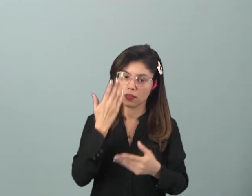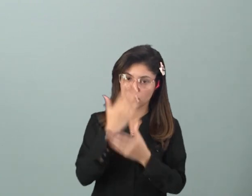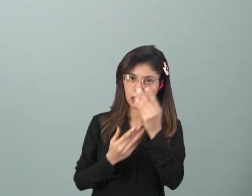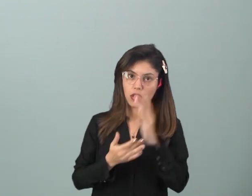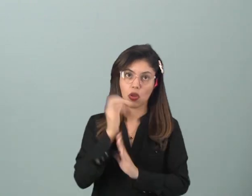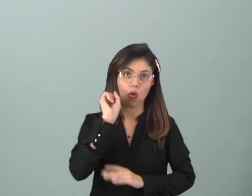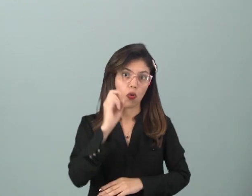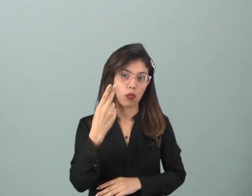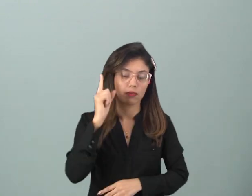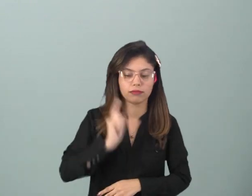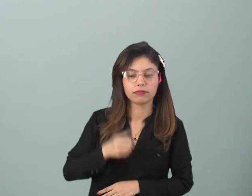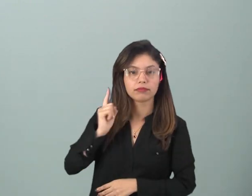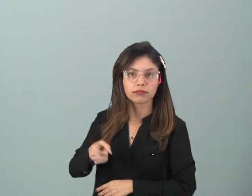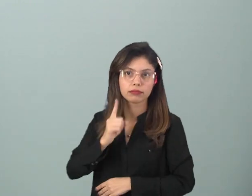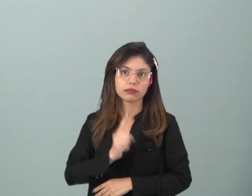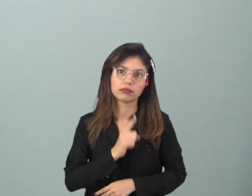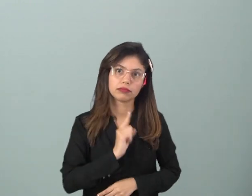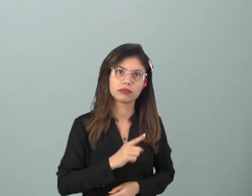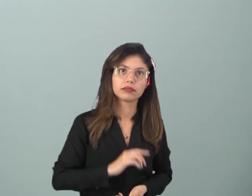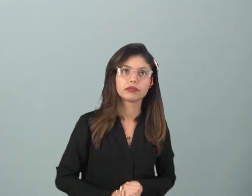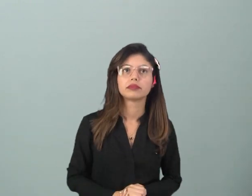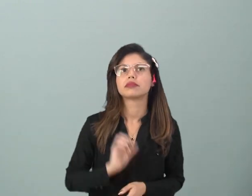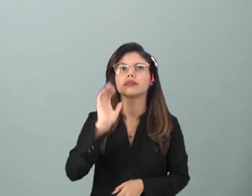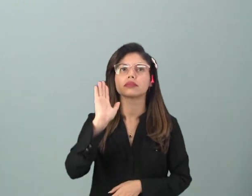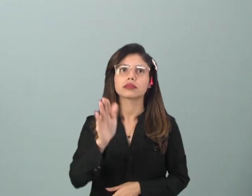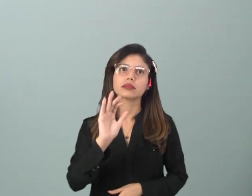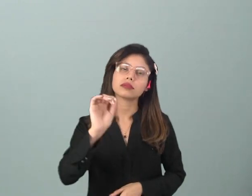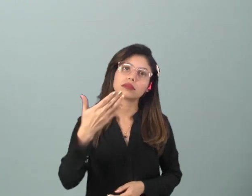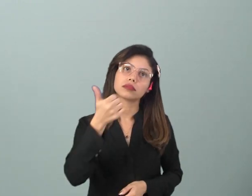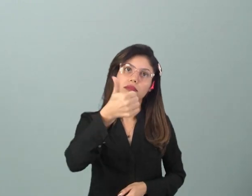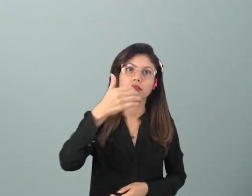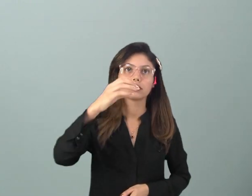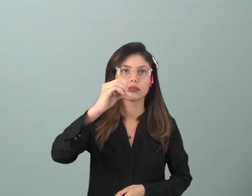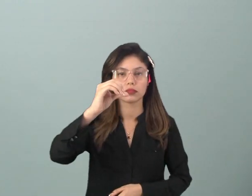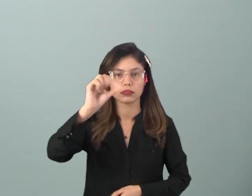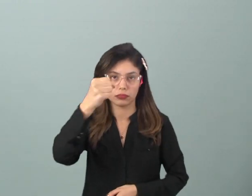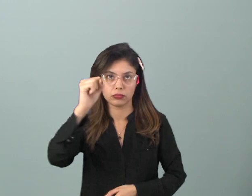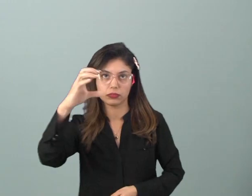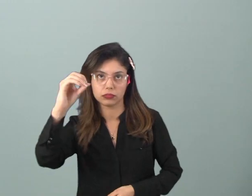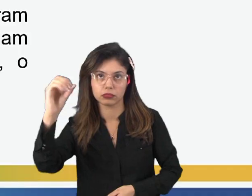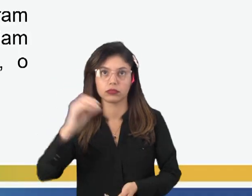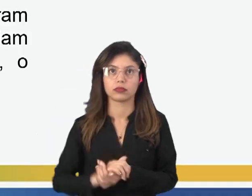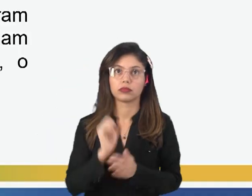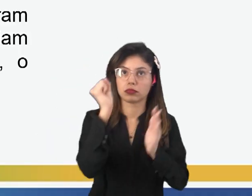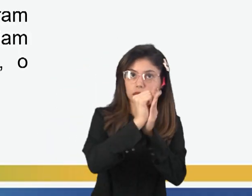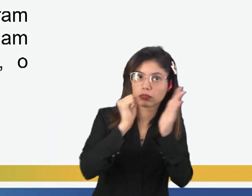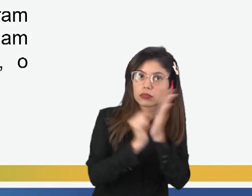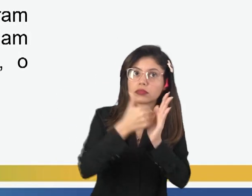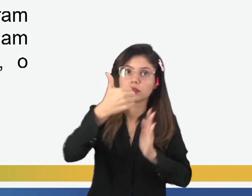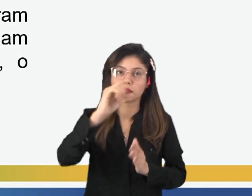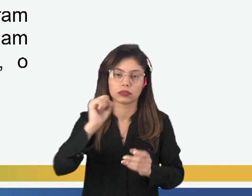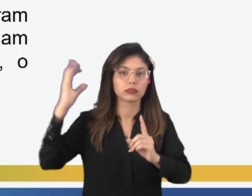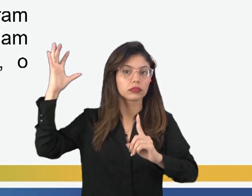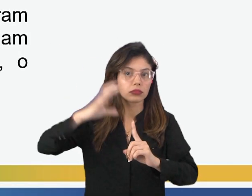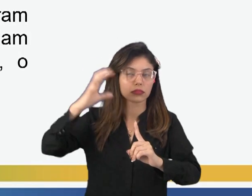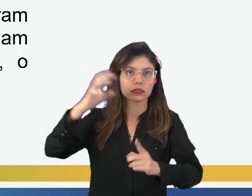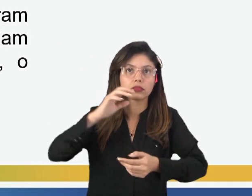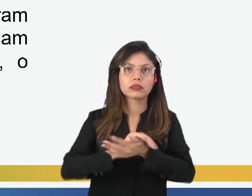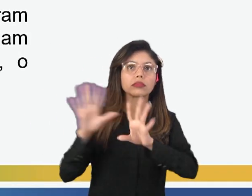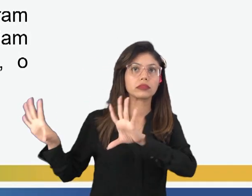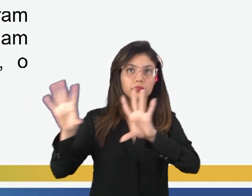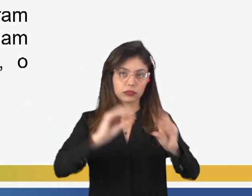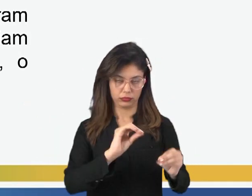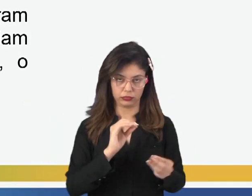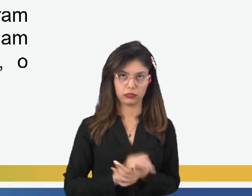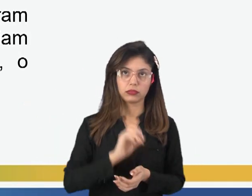uma baqueta. E em 1800, já no iniciozinho do século XIX, a influência